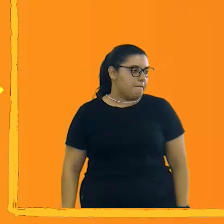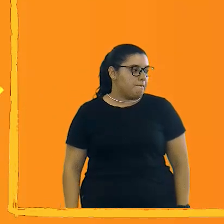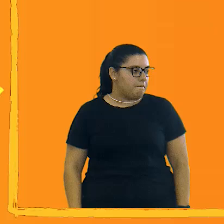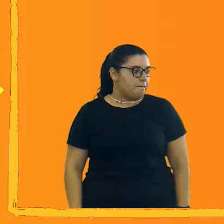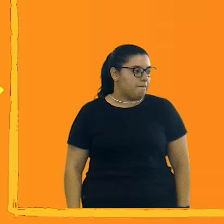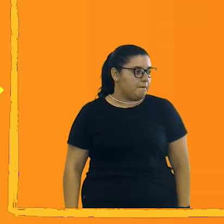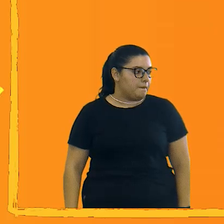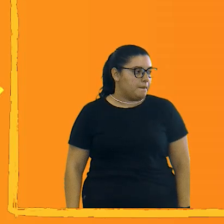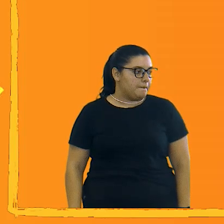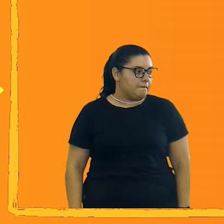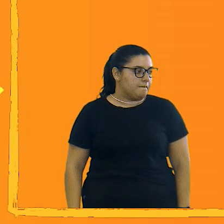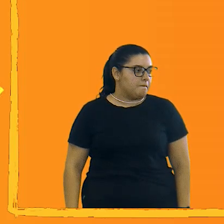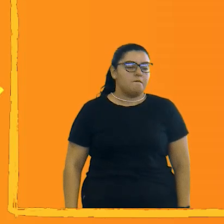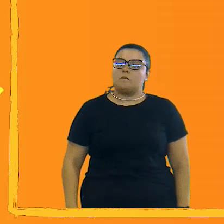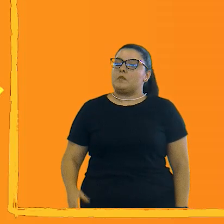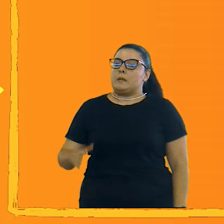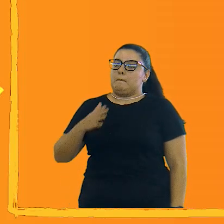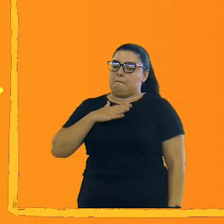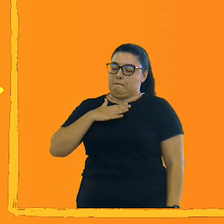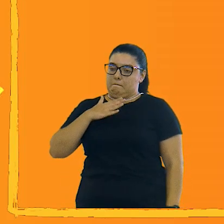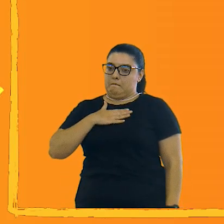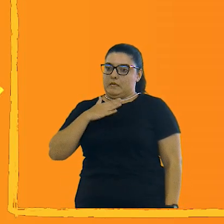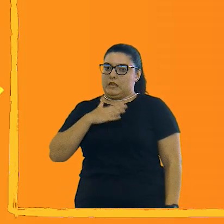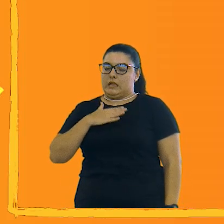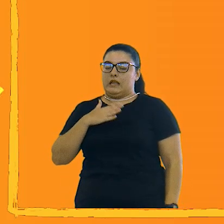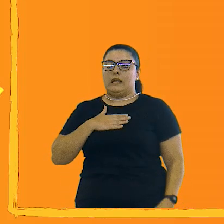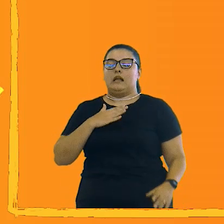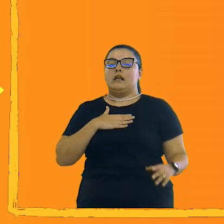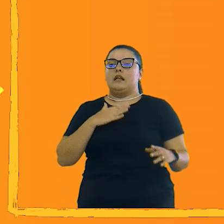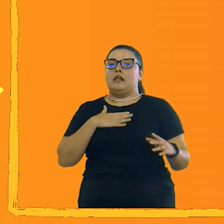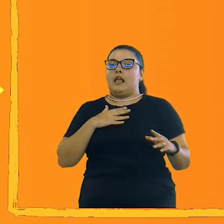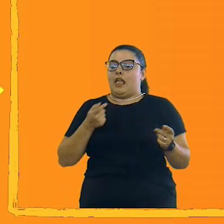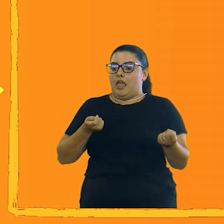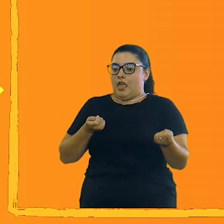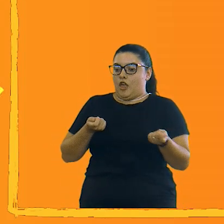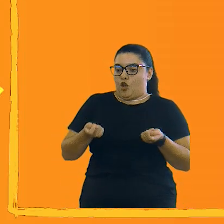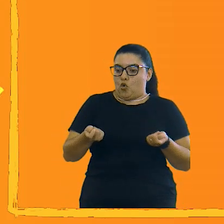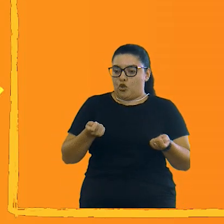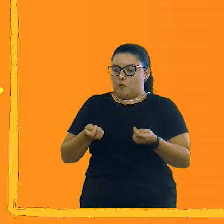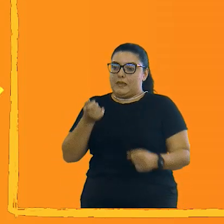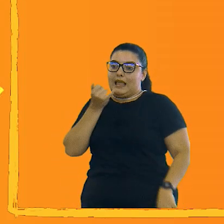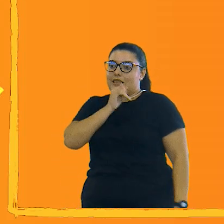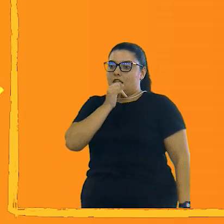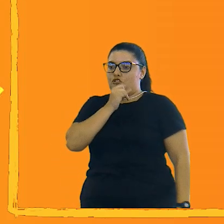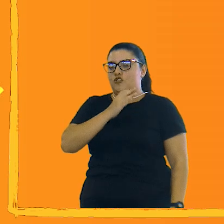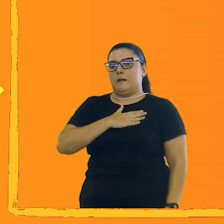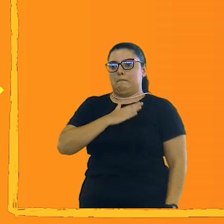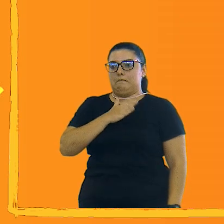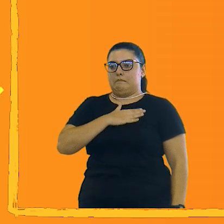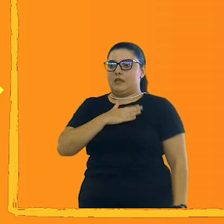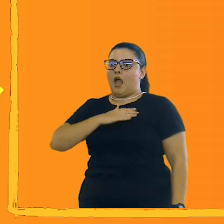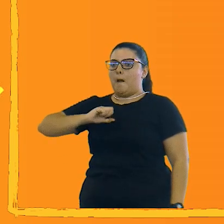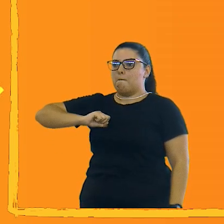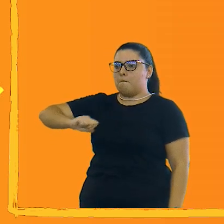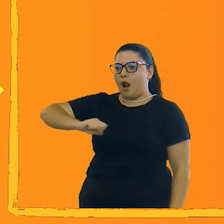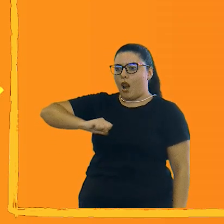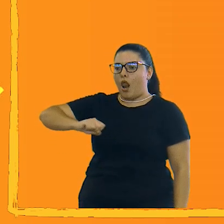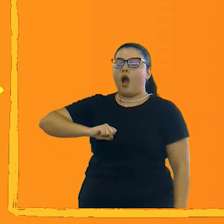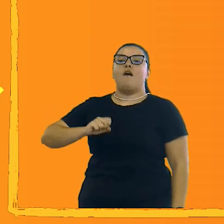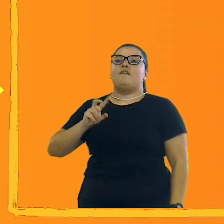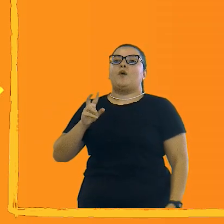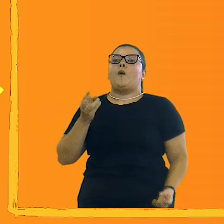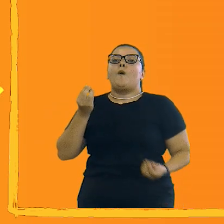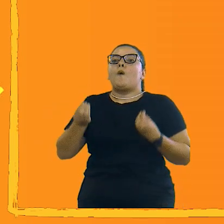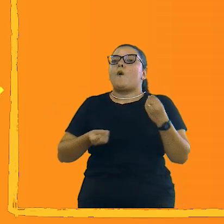ver para determinar a unidade de medida do parâmetro de de economia de energia de corrida devemos analisar a